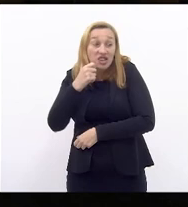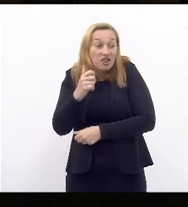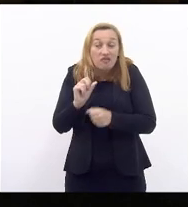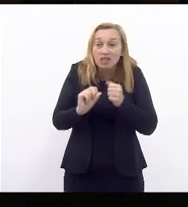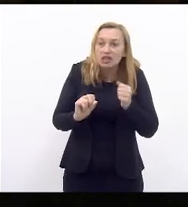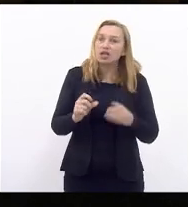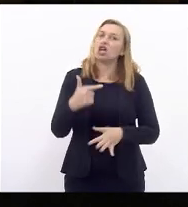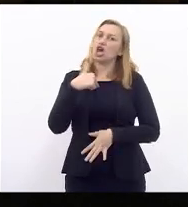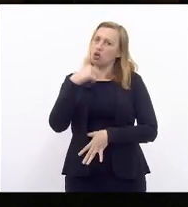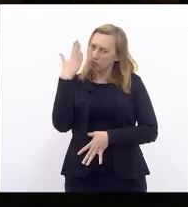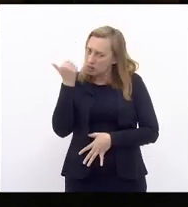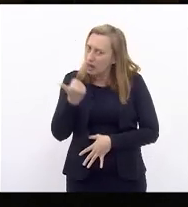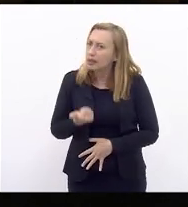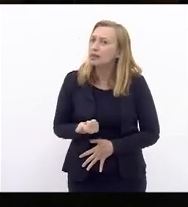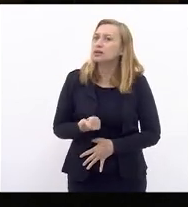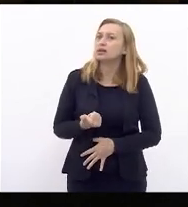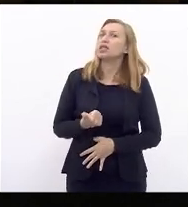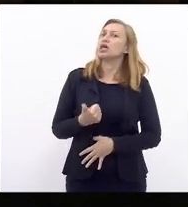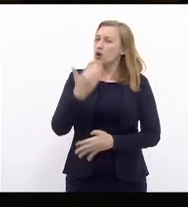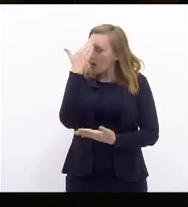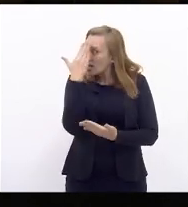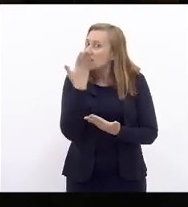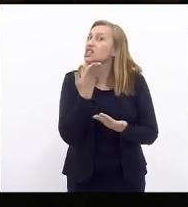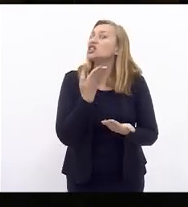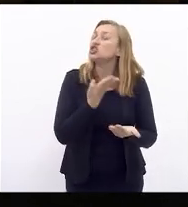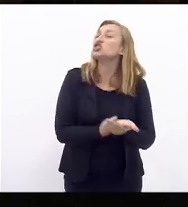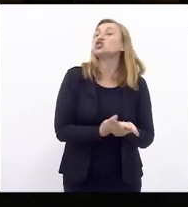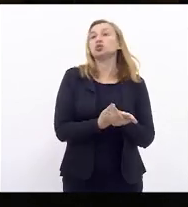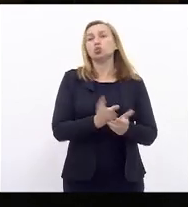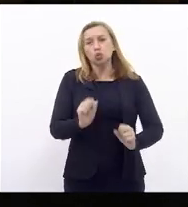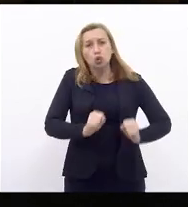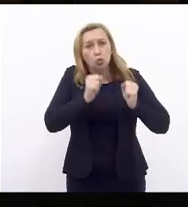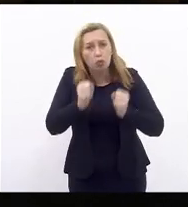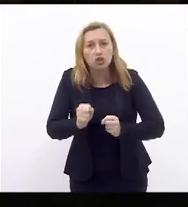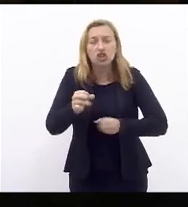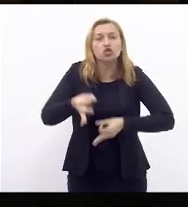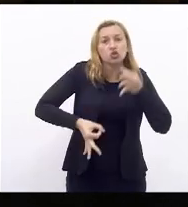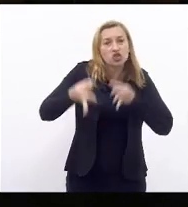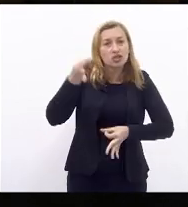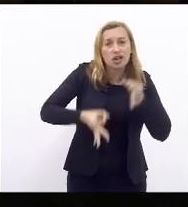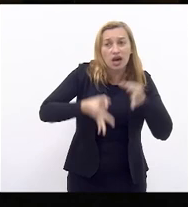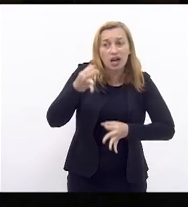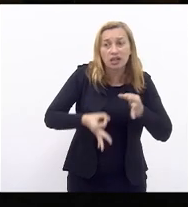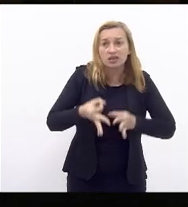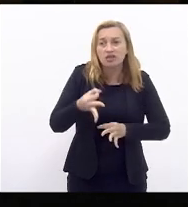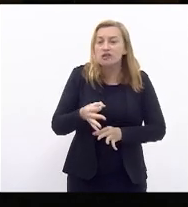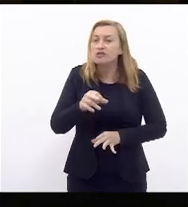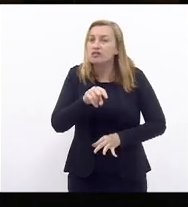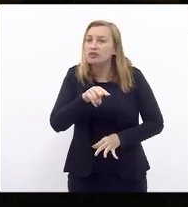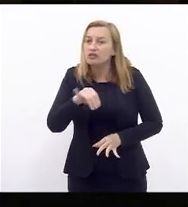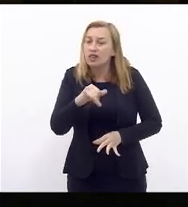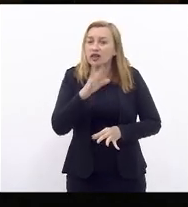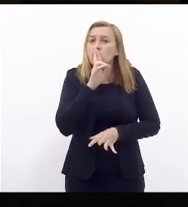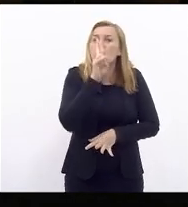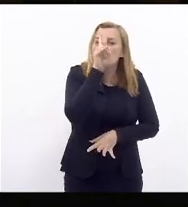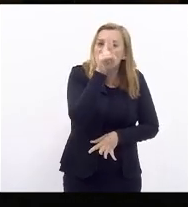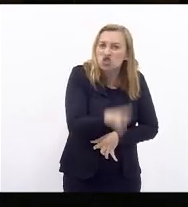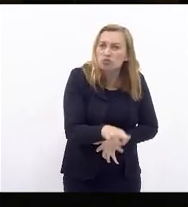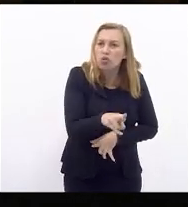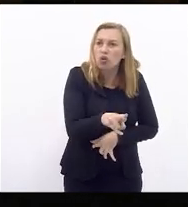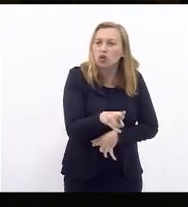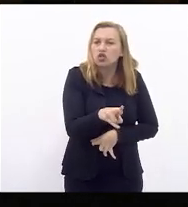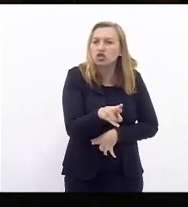e eu sei, eu confio que o Poder Judiciário vai dar uma resposta